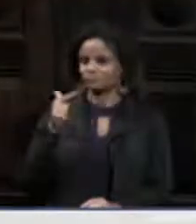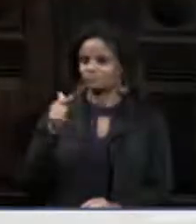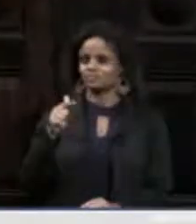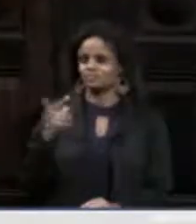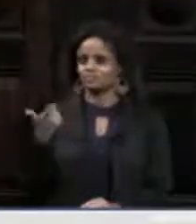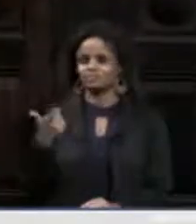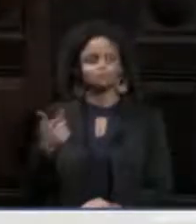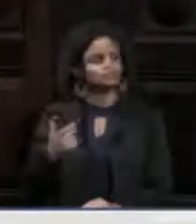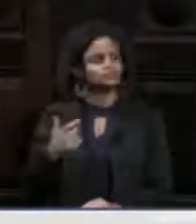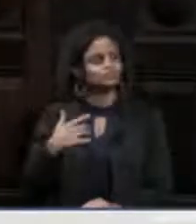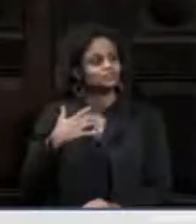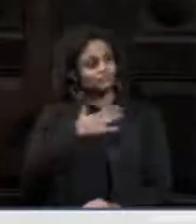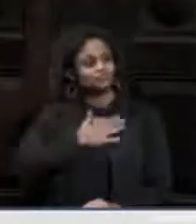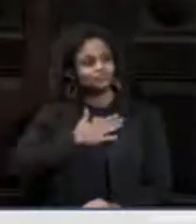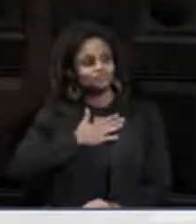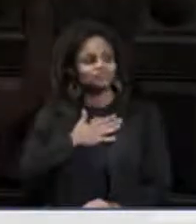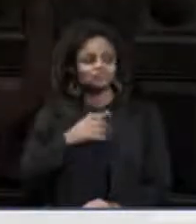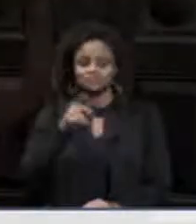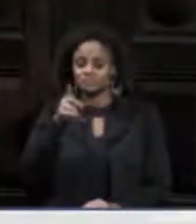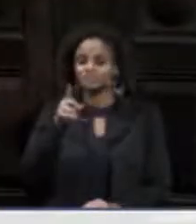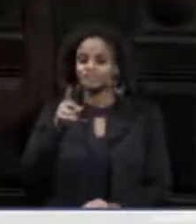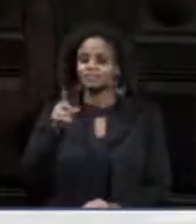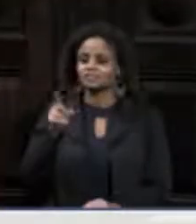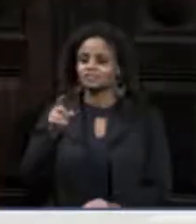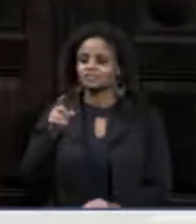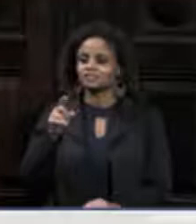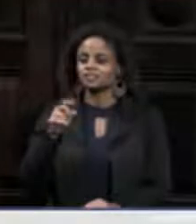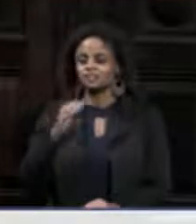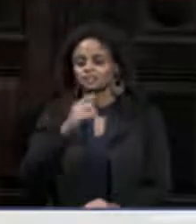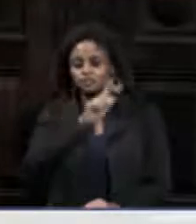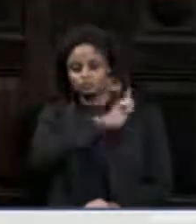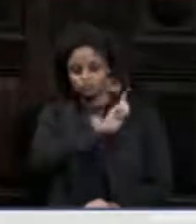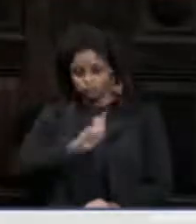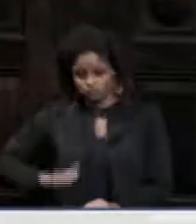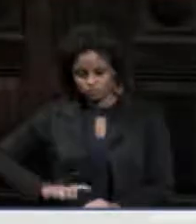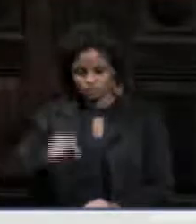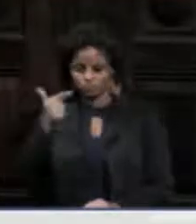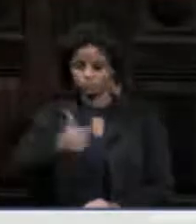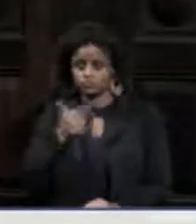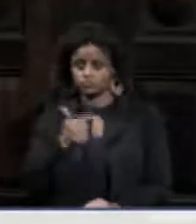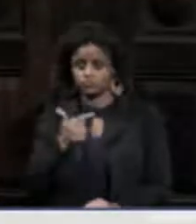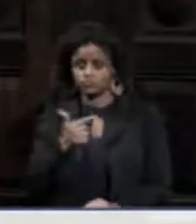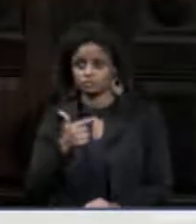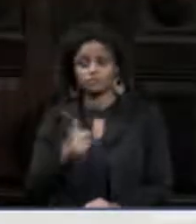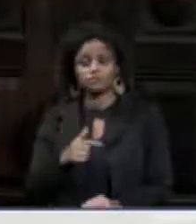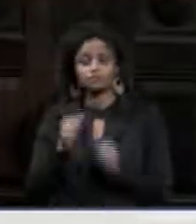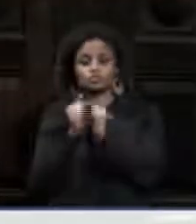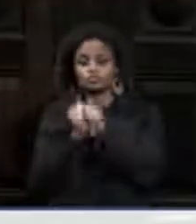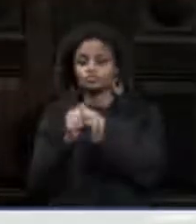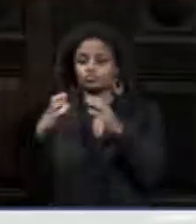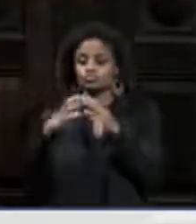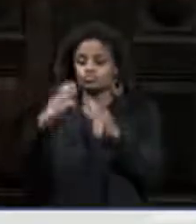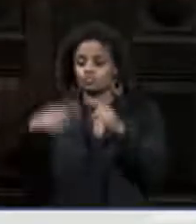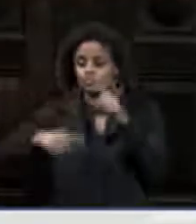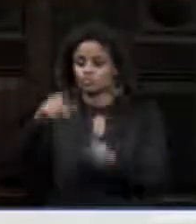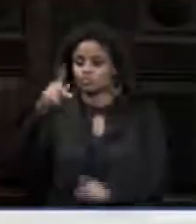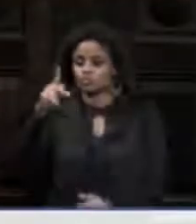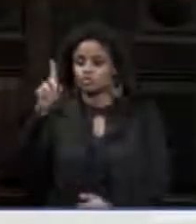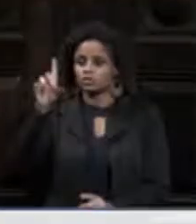que tenho a alegria de tê-lo como meu vice-governador do Estado pelo Partido Socialista Brasileiro, na coligação com o PDT de Pedro Fernandes,